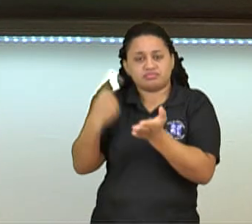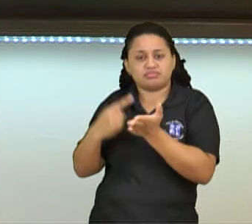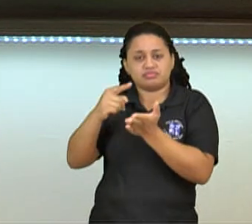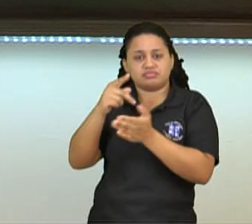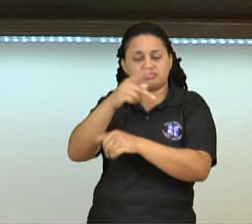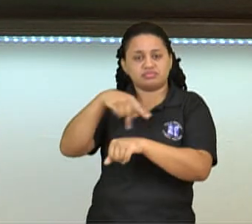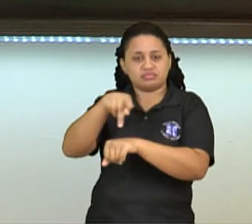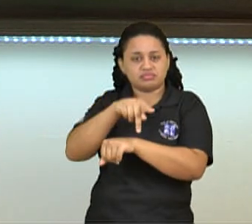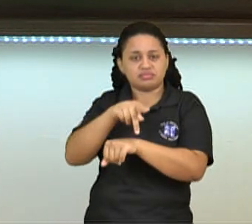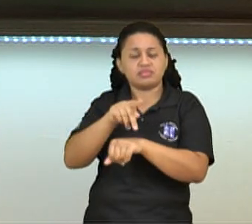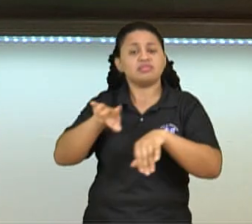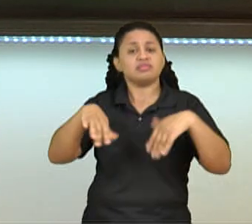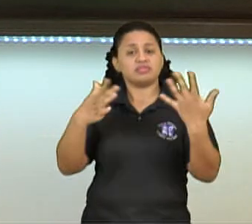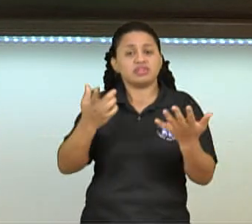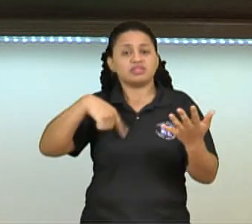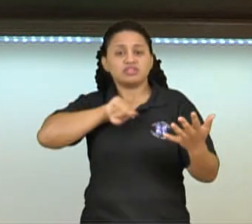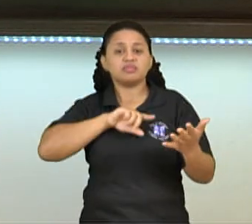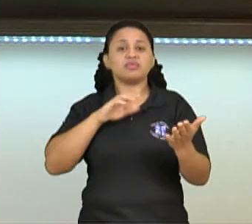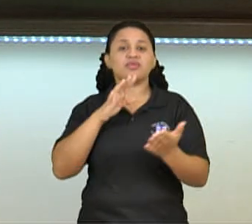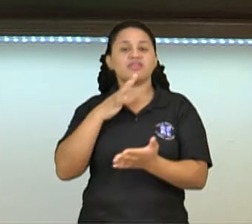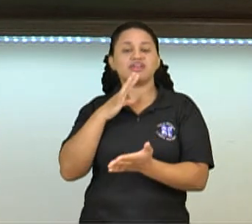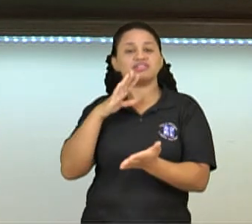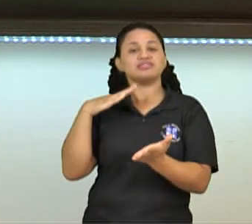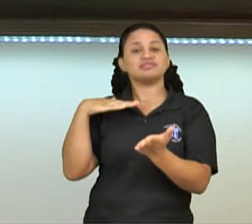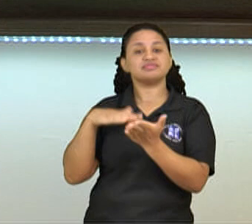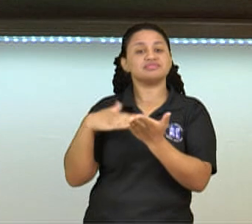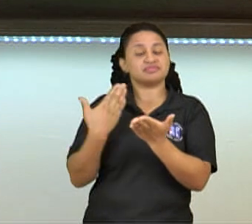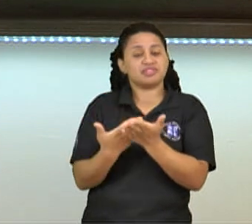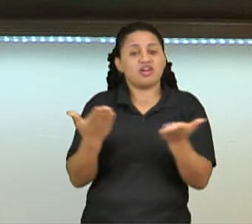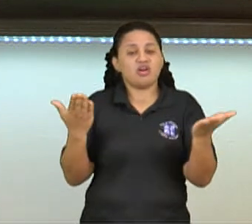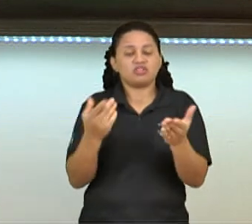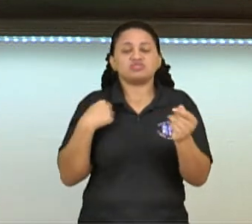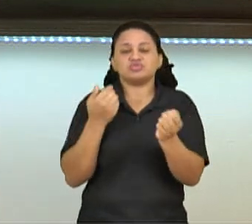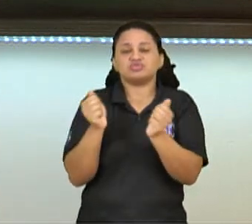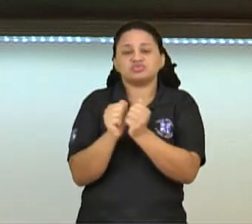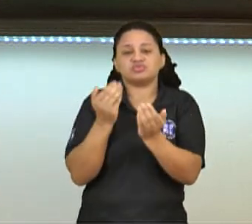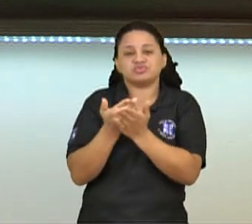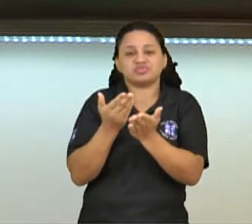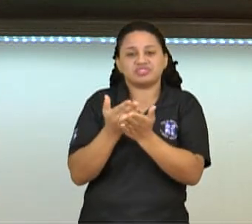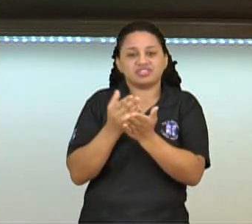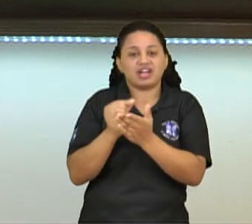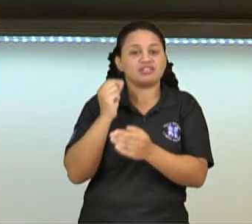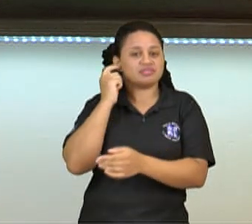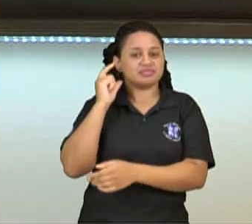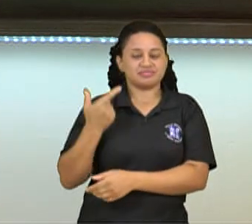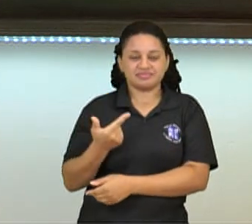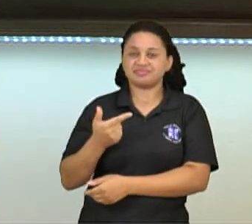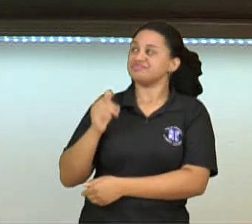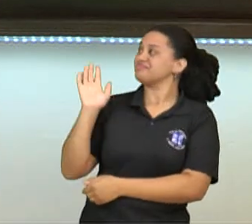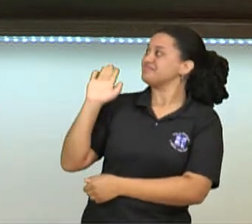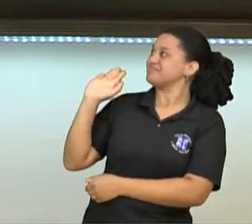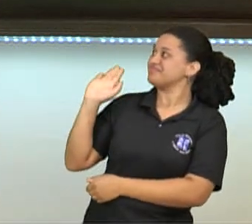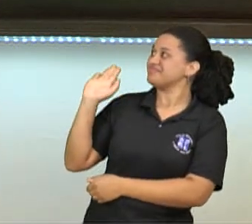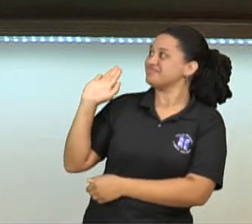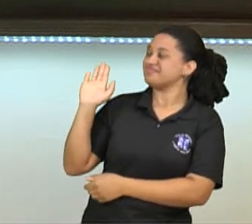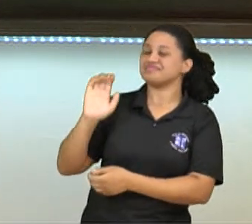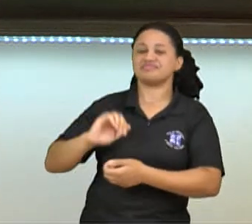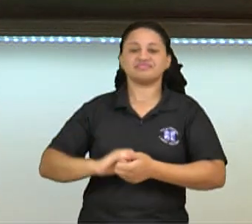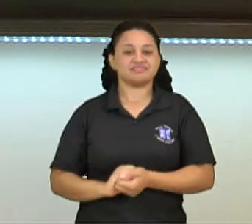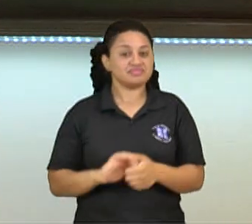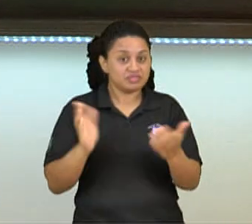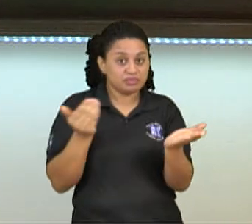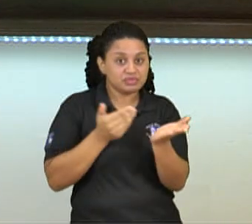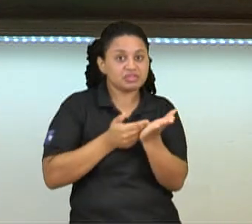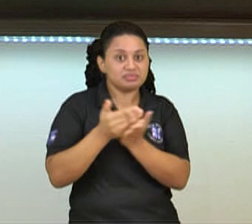Nacional, vamos aqui conhecer a nossa intérprete, quem vai ficar com a gente toda essa aula, que é a Jéssica. Então, vamos